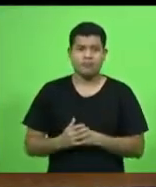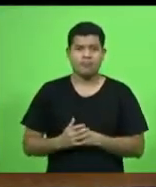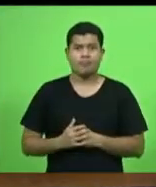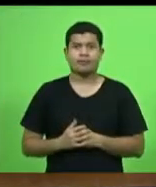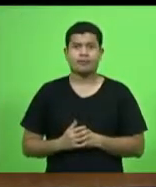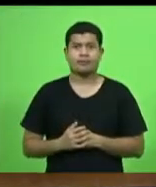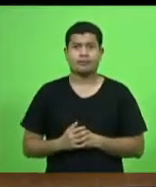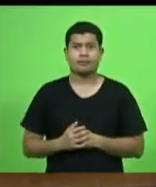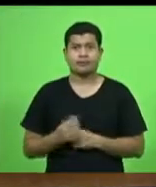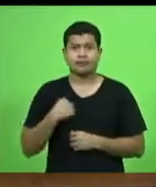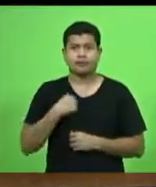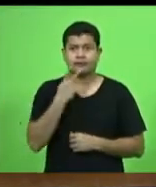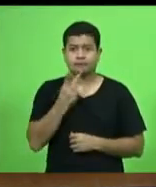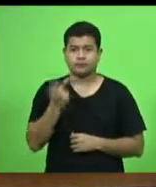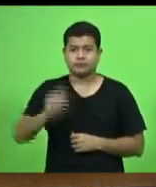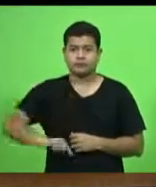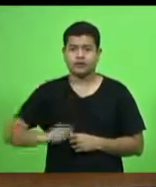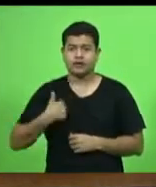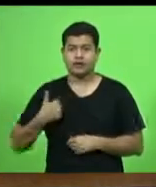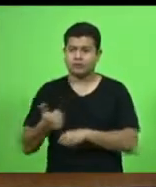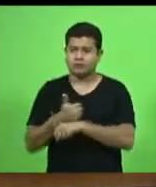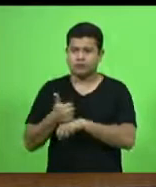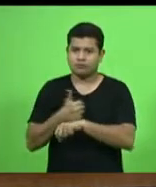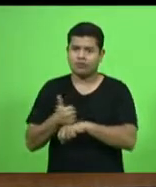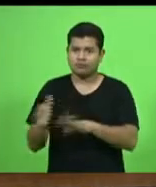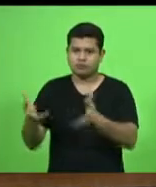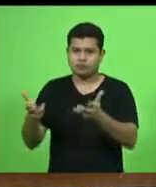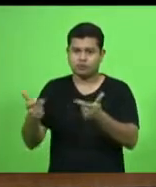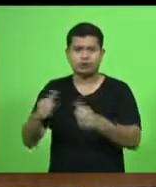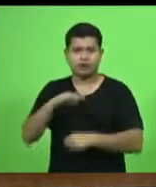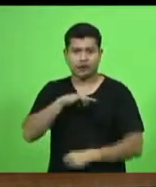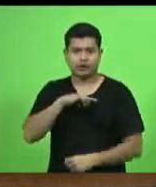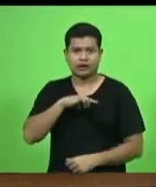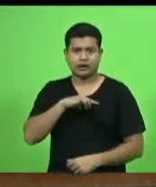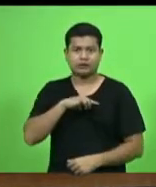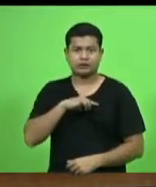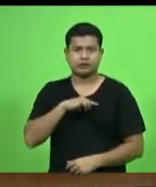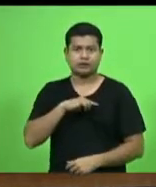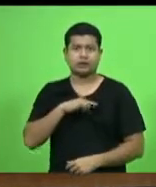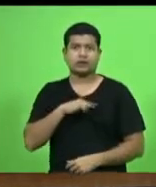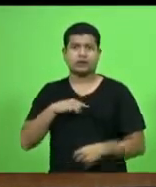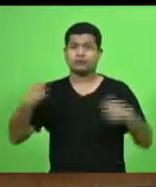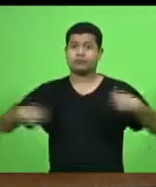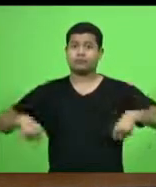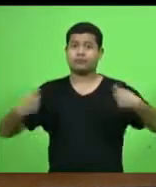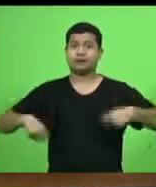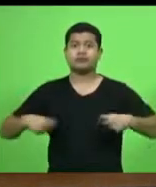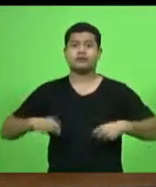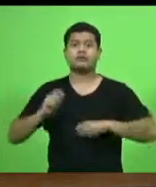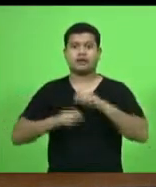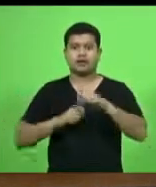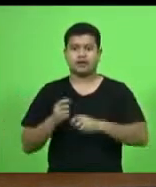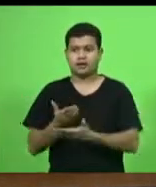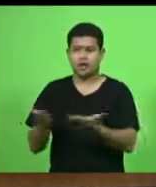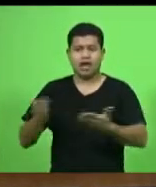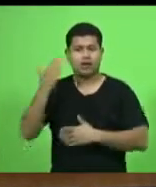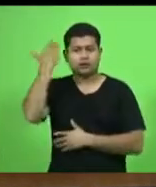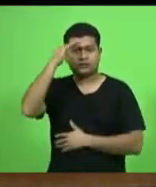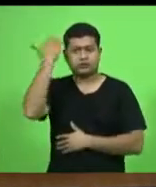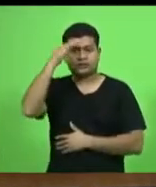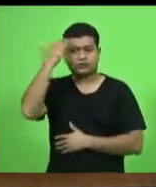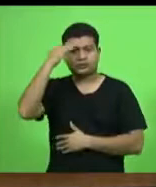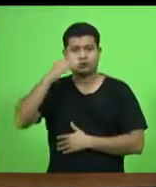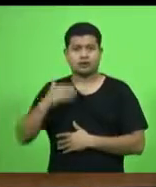E aí, eu repito, são profissionais extremamente qualificados. Precisa entender, e aí a